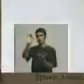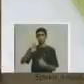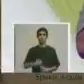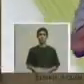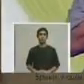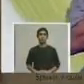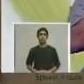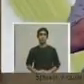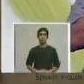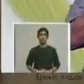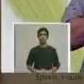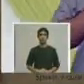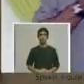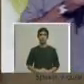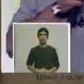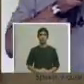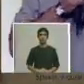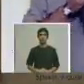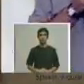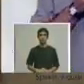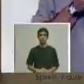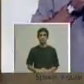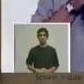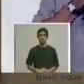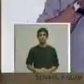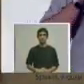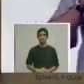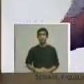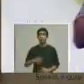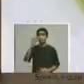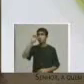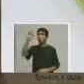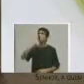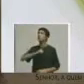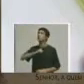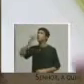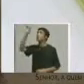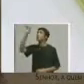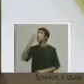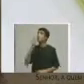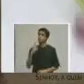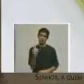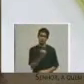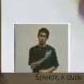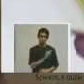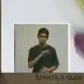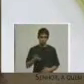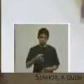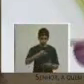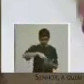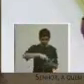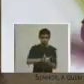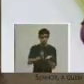A palavra de Deus tem a resposta. Eu não sei qual é o seu problema, mas eu dou a certeza absoluta. A palavra de Deus, a